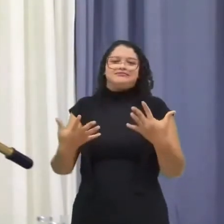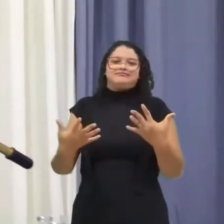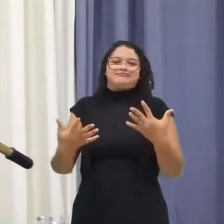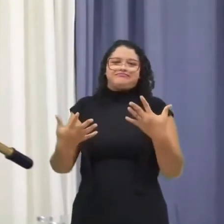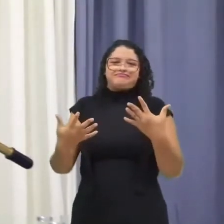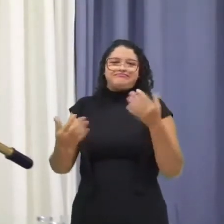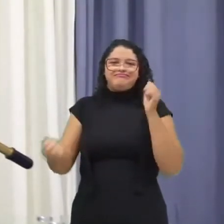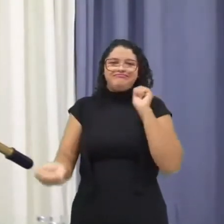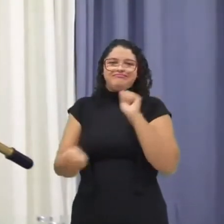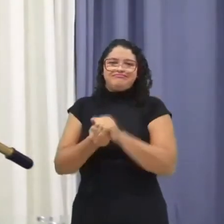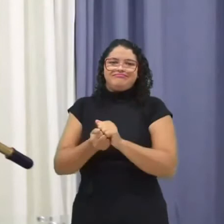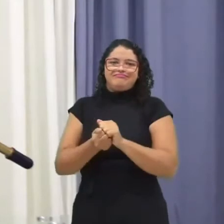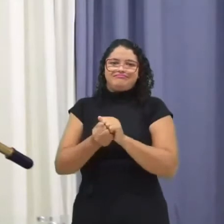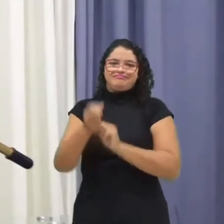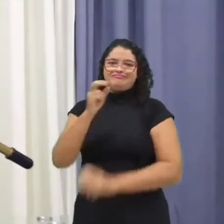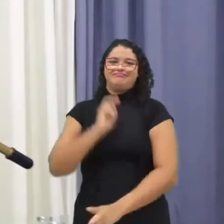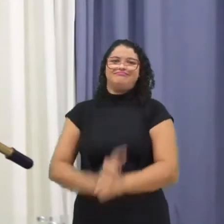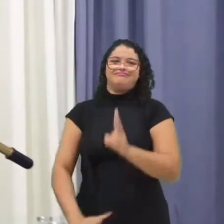para sempre.